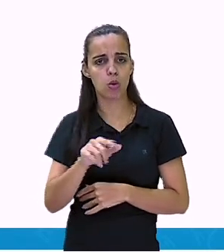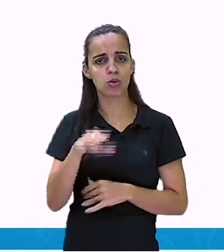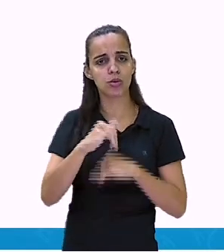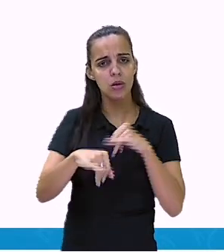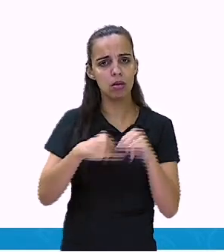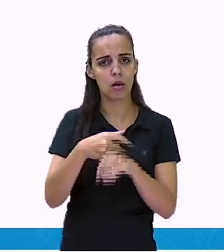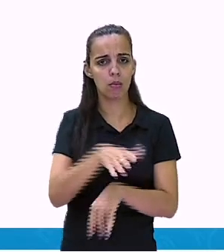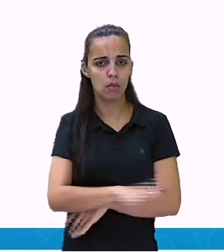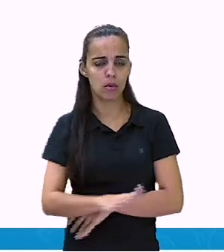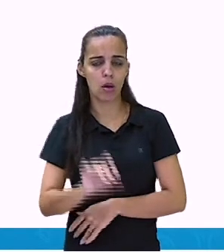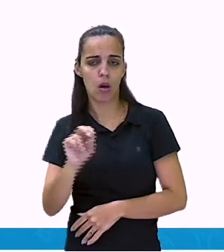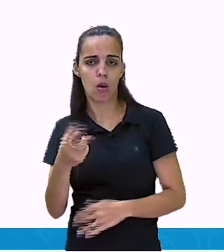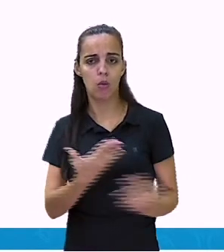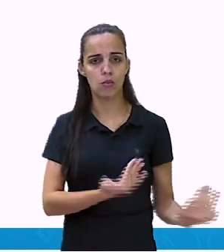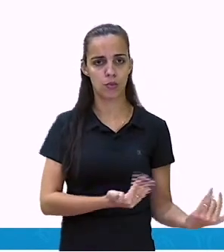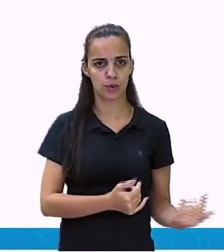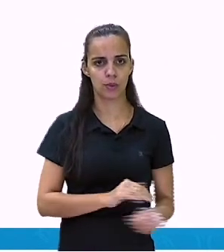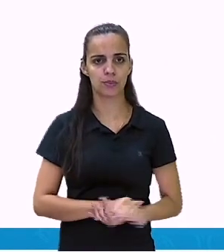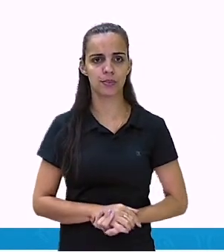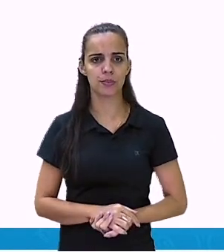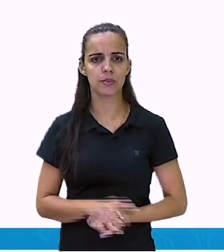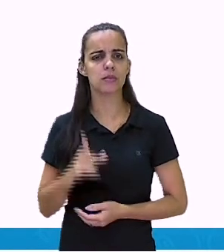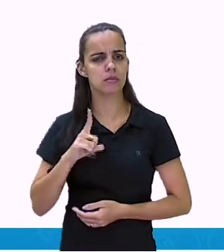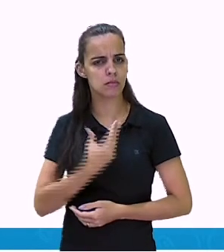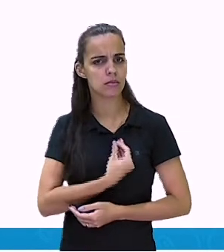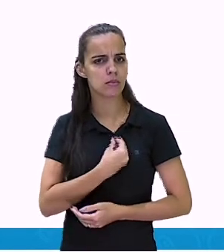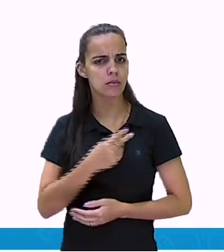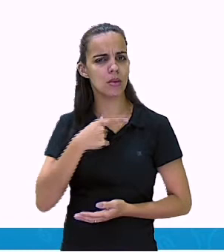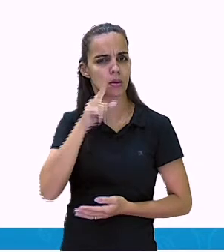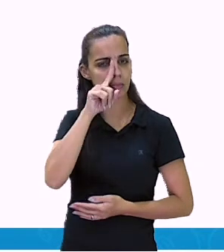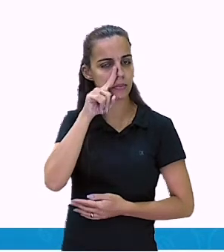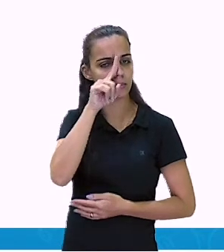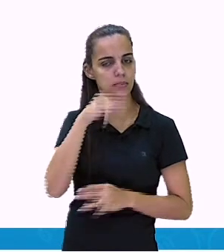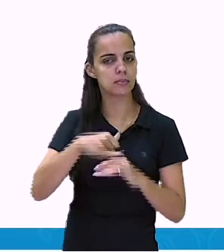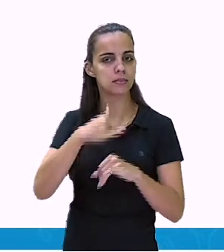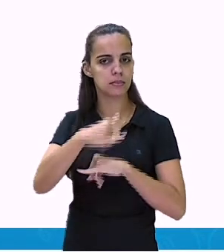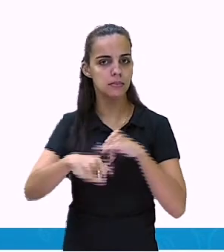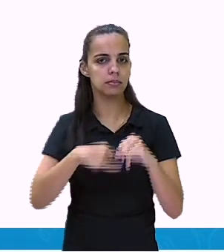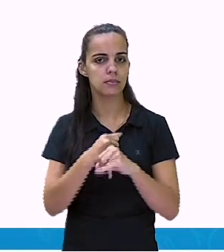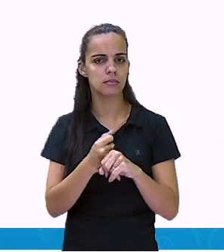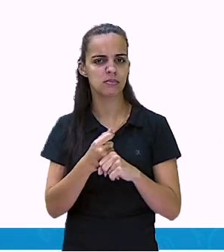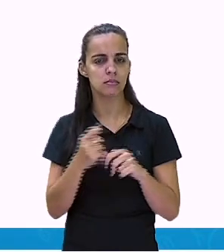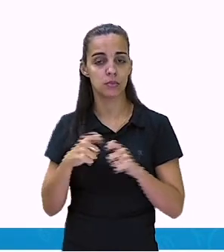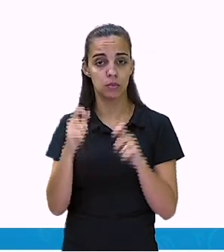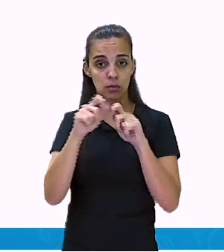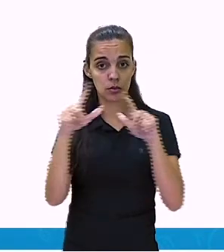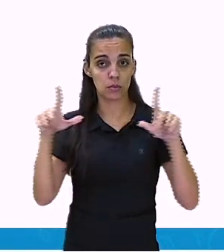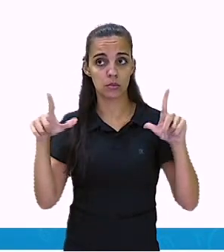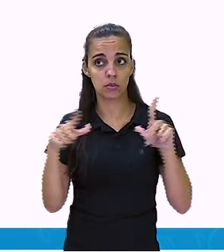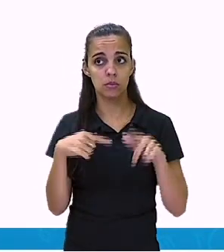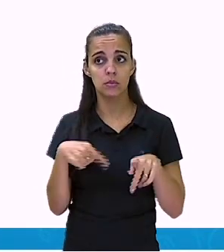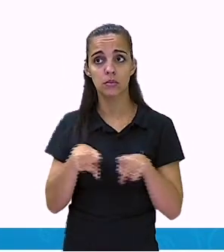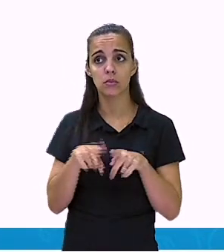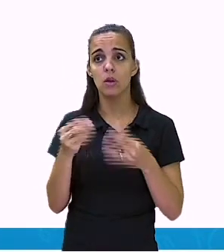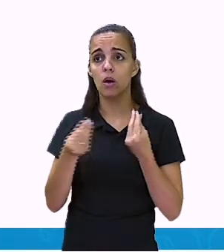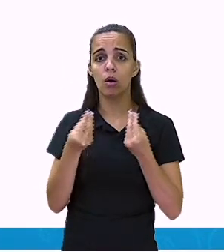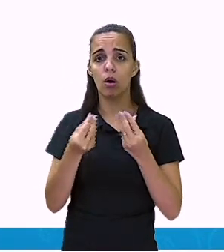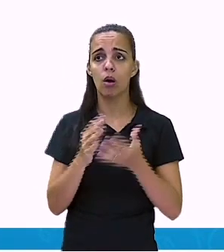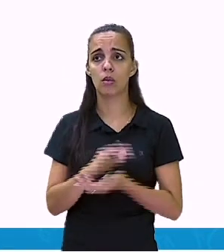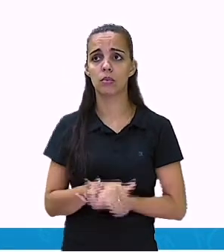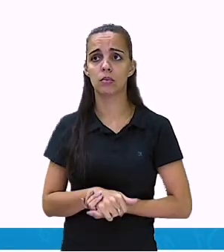feia, gente? Vamos ver? Existem muitos perigos na internet, como a